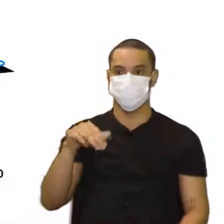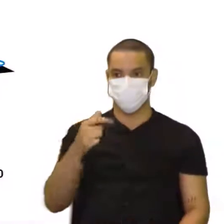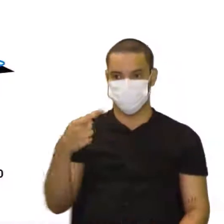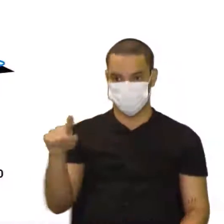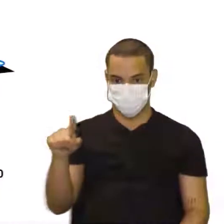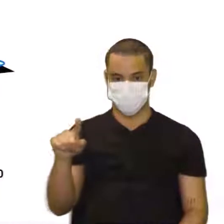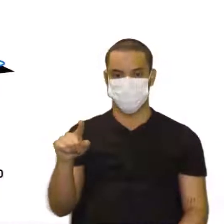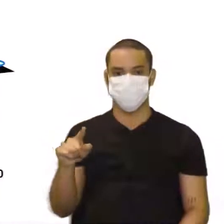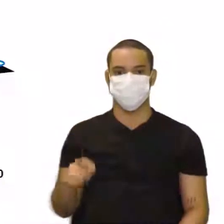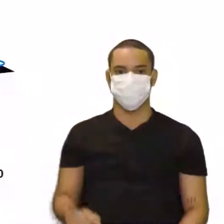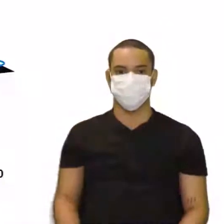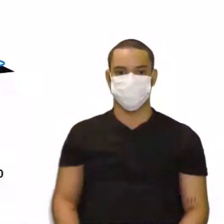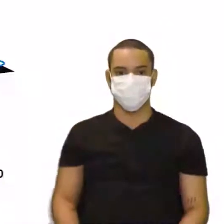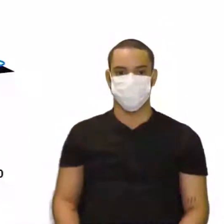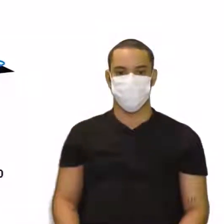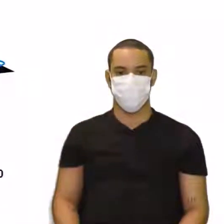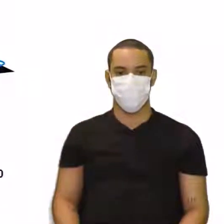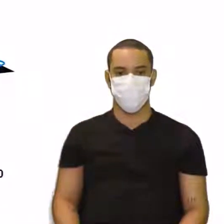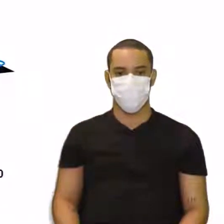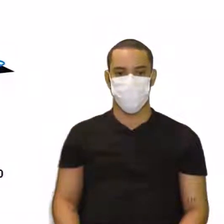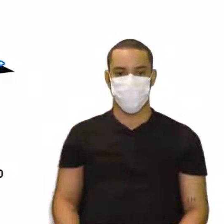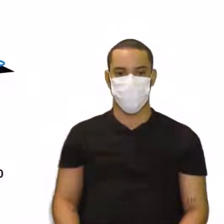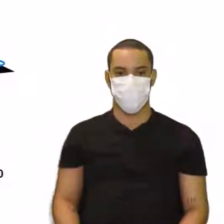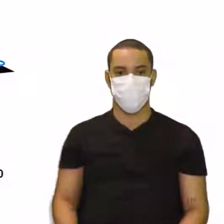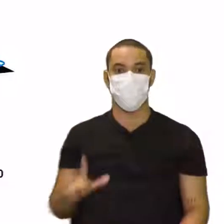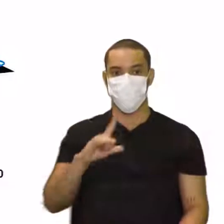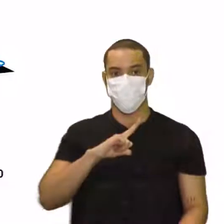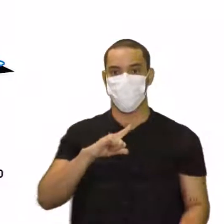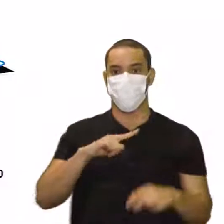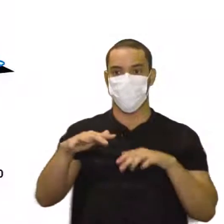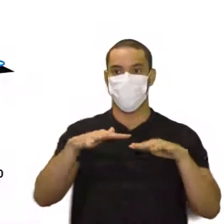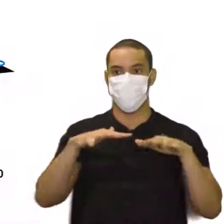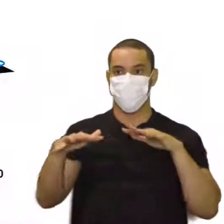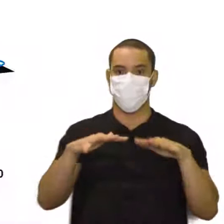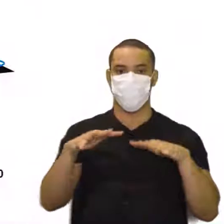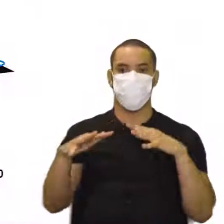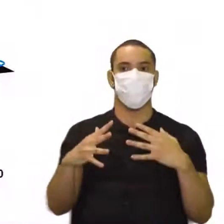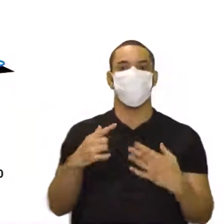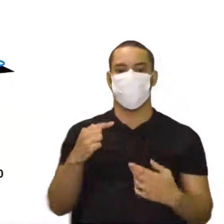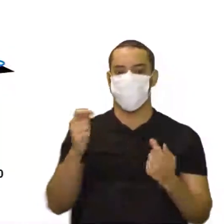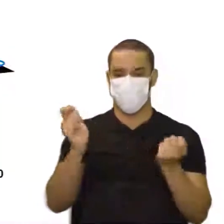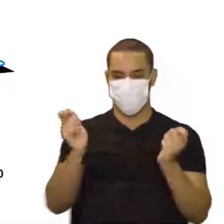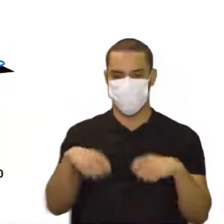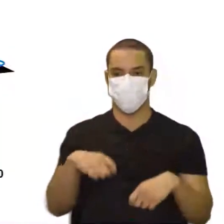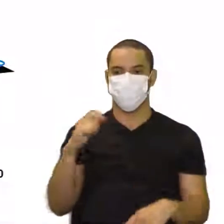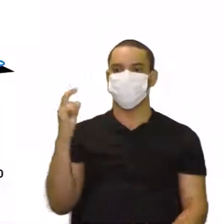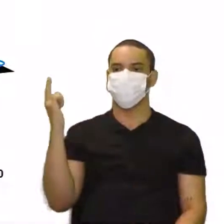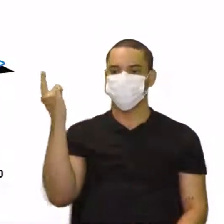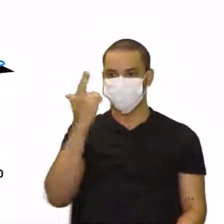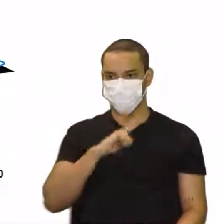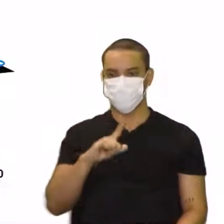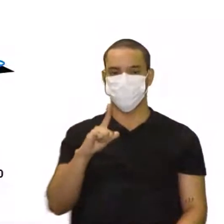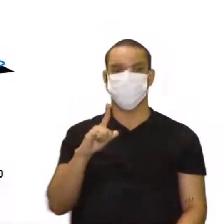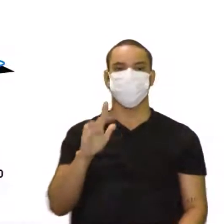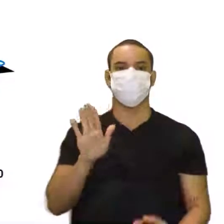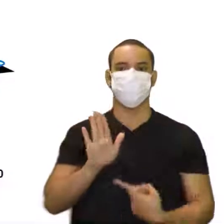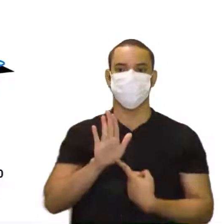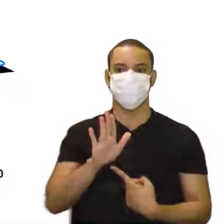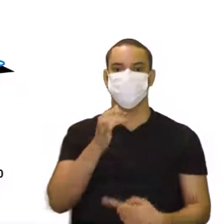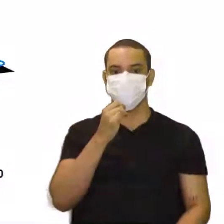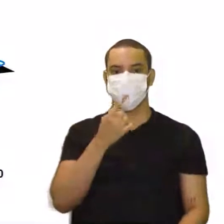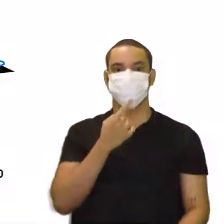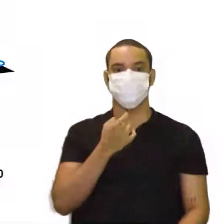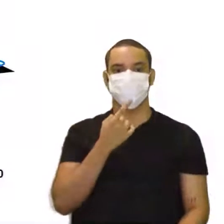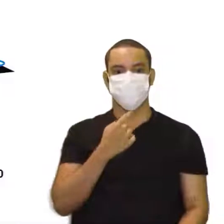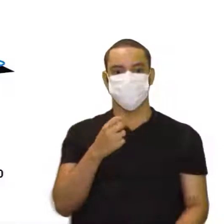aqui embaixo do ímã, no caso, sob o ímã, e a gente está movimentando aí, então eu consigo induzir essas correntes representadas por